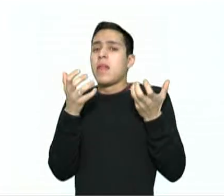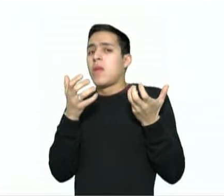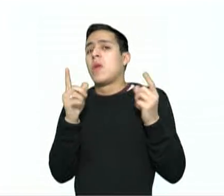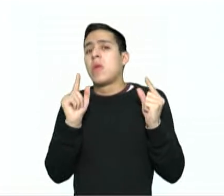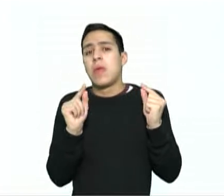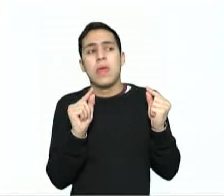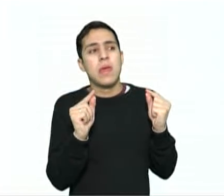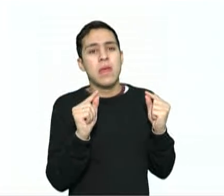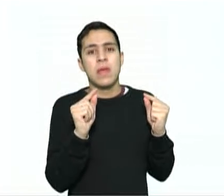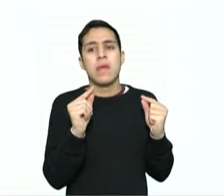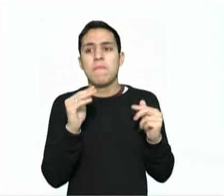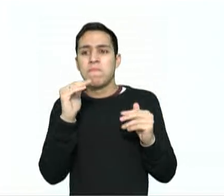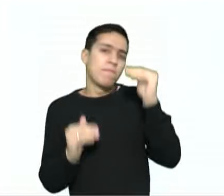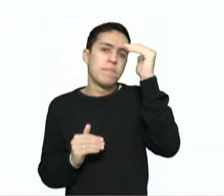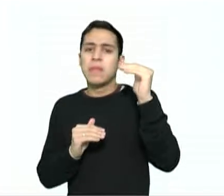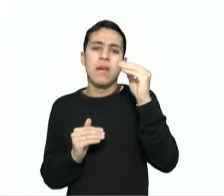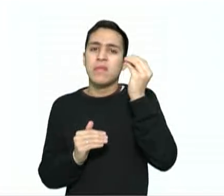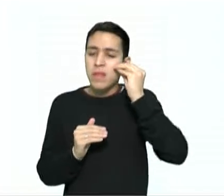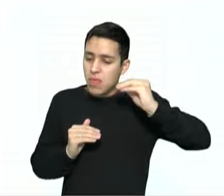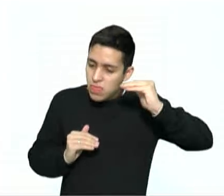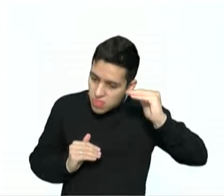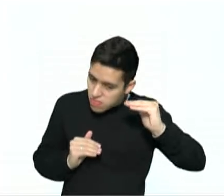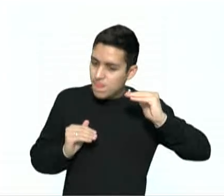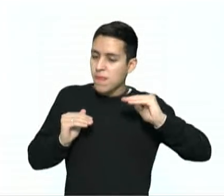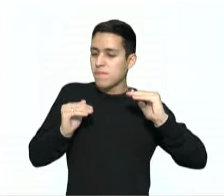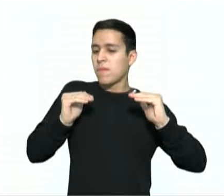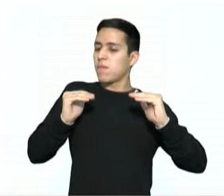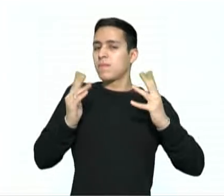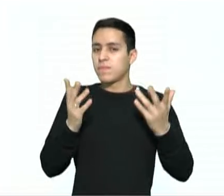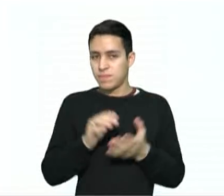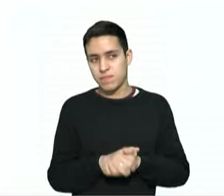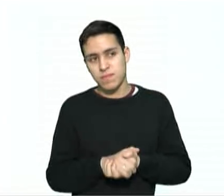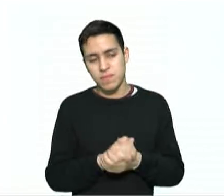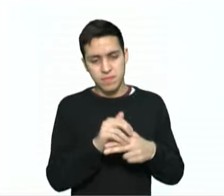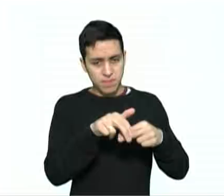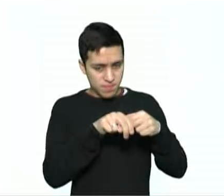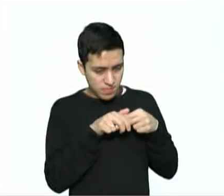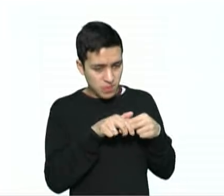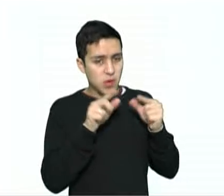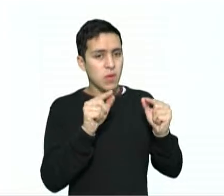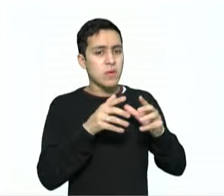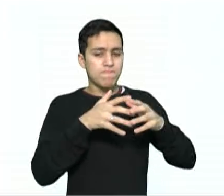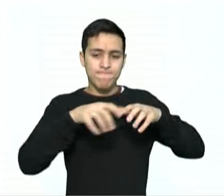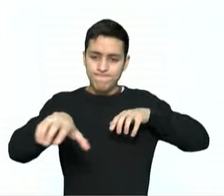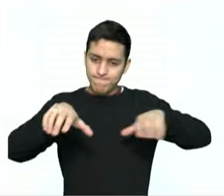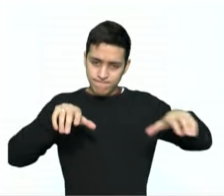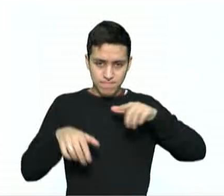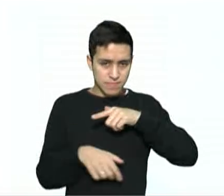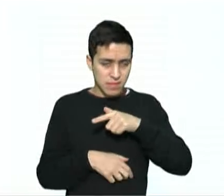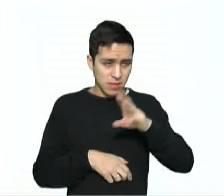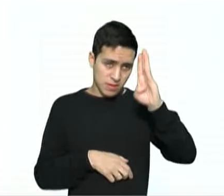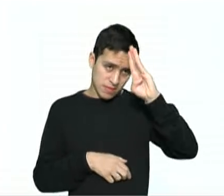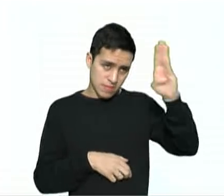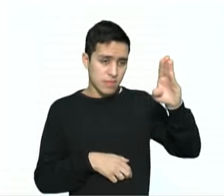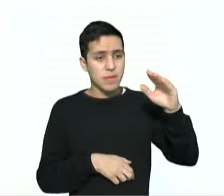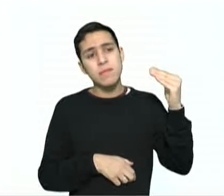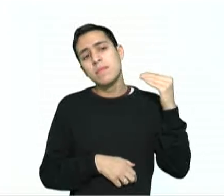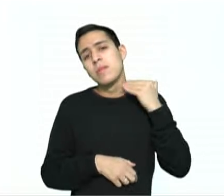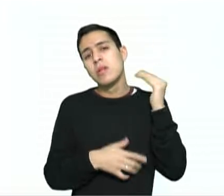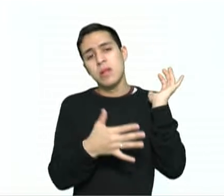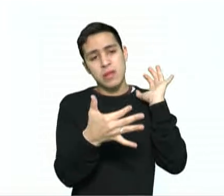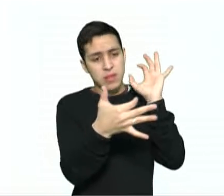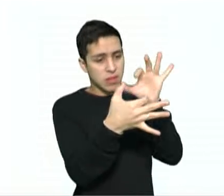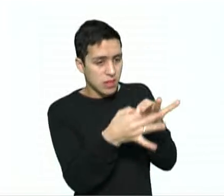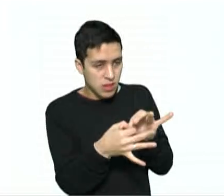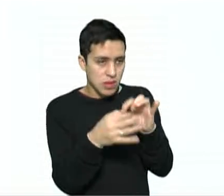menor nível de desigualdade possível. Por isso, ele se dividiu em setores, principalmente o banco